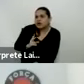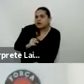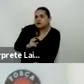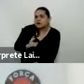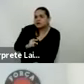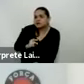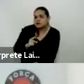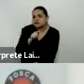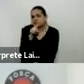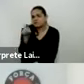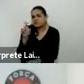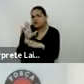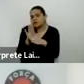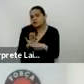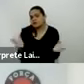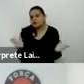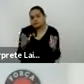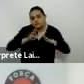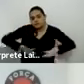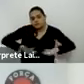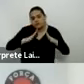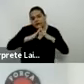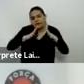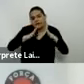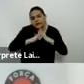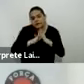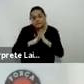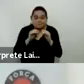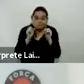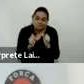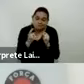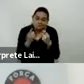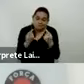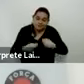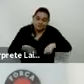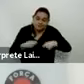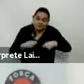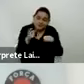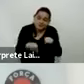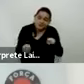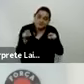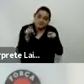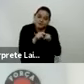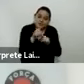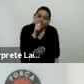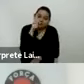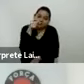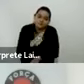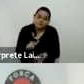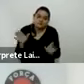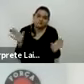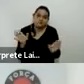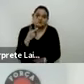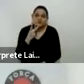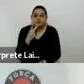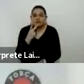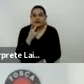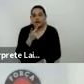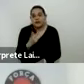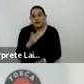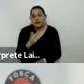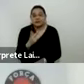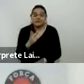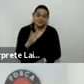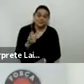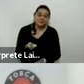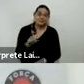cooperaram. Então, vamos ter que voltar para a outra bandeira. Com um tom, assim, professoril, digamos assim.